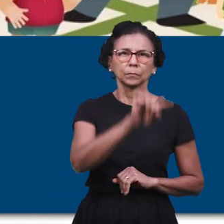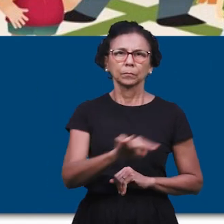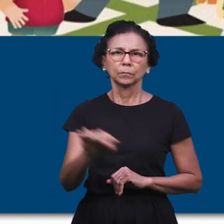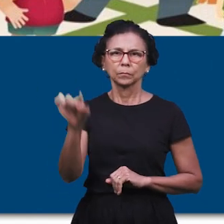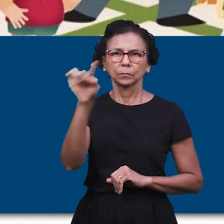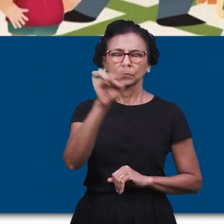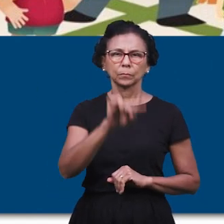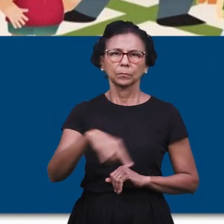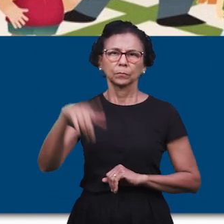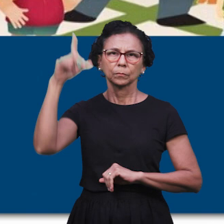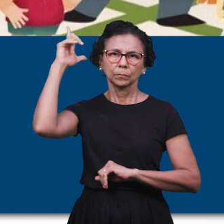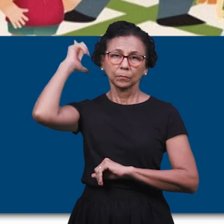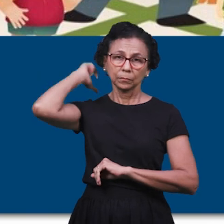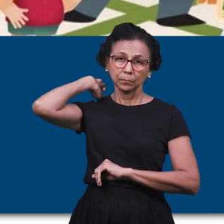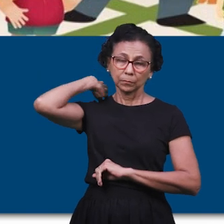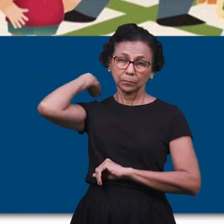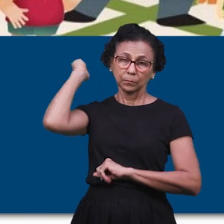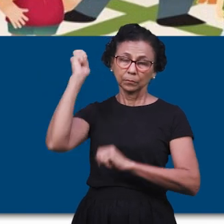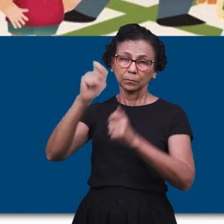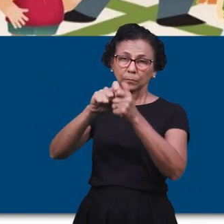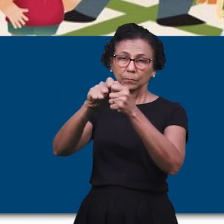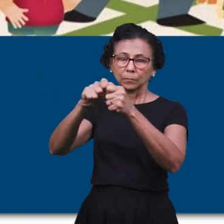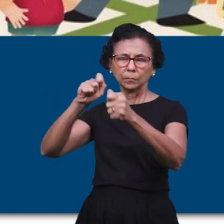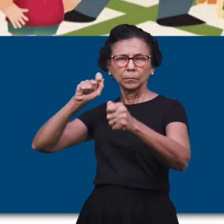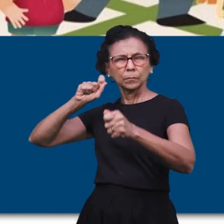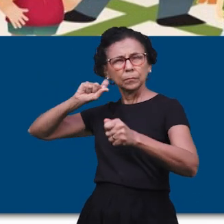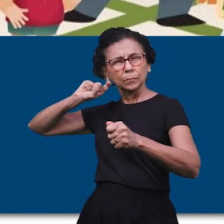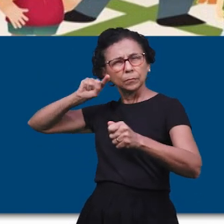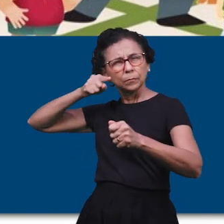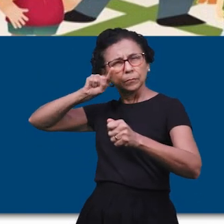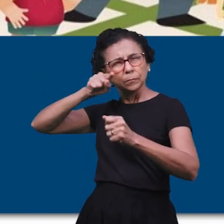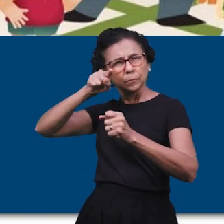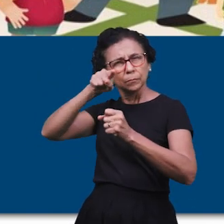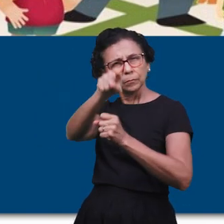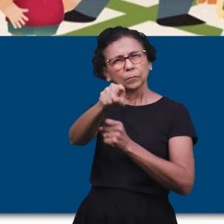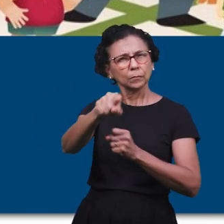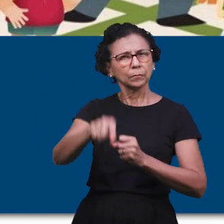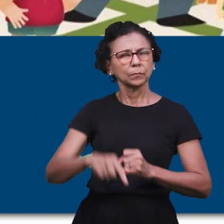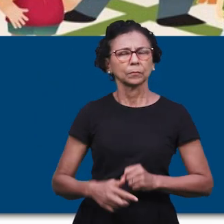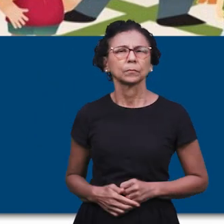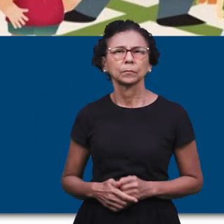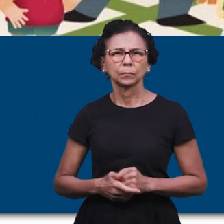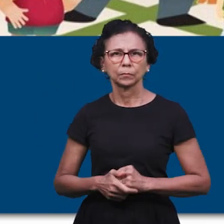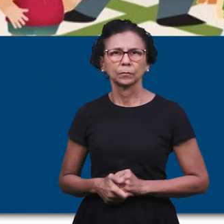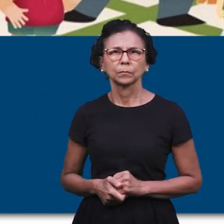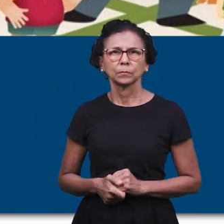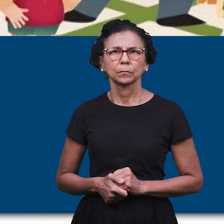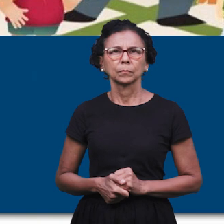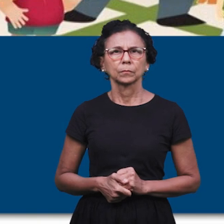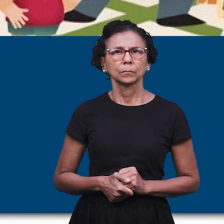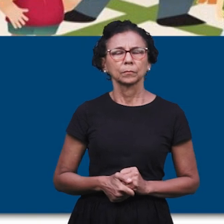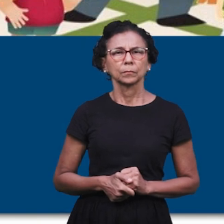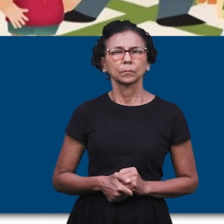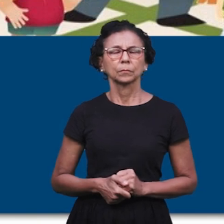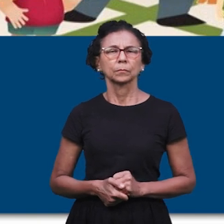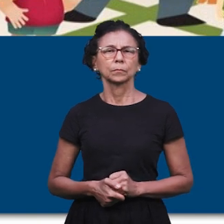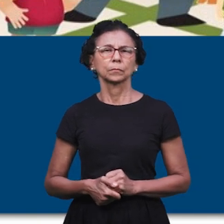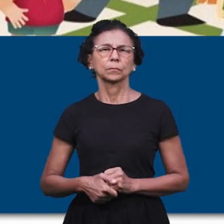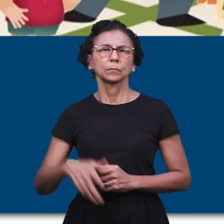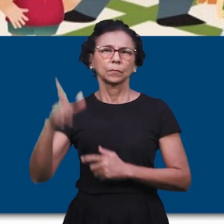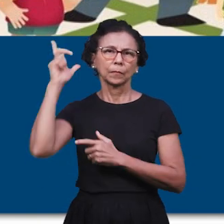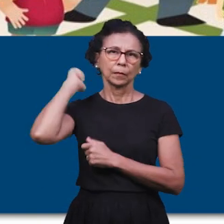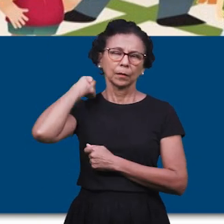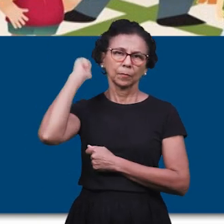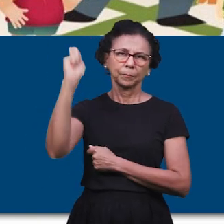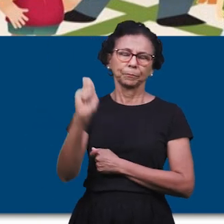distância, arremessar, lançar, jogar com firmeza para o alto. Primeiro, a flecha está junto